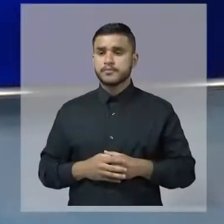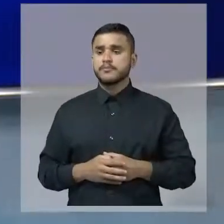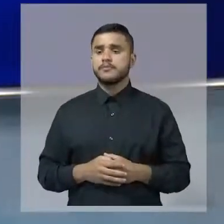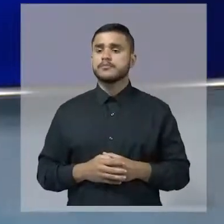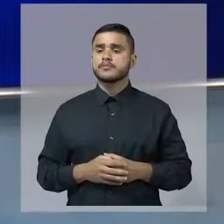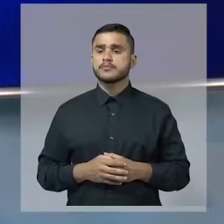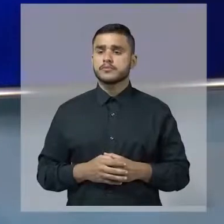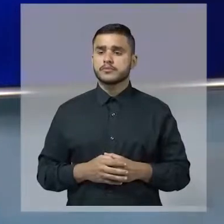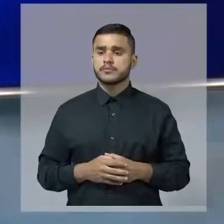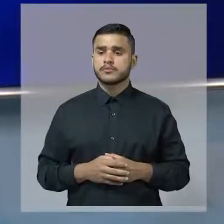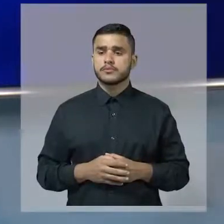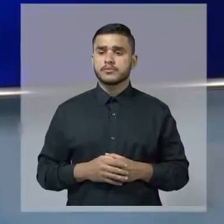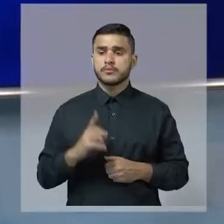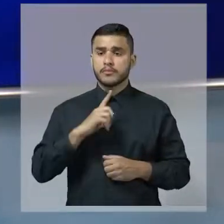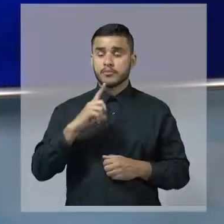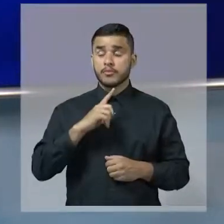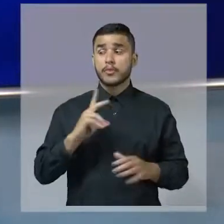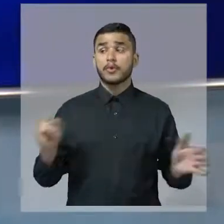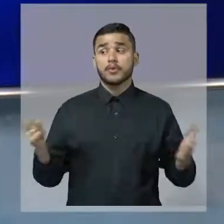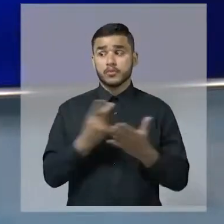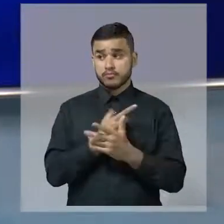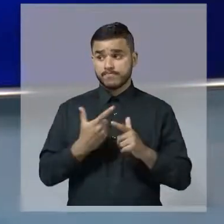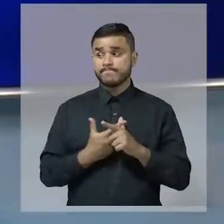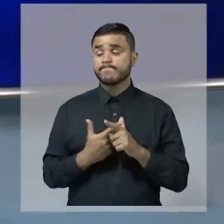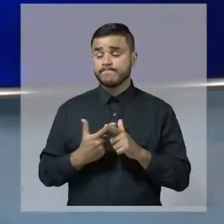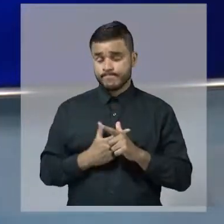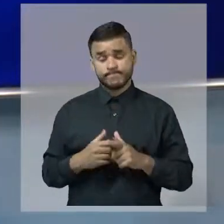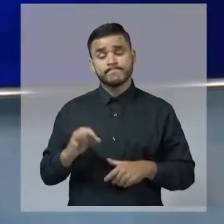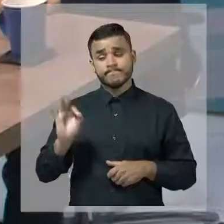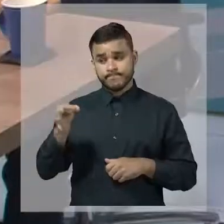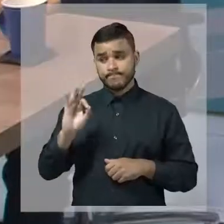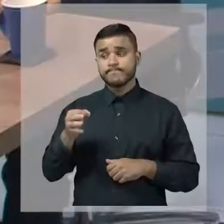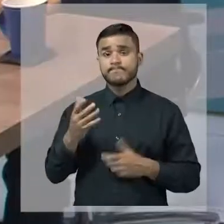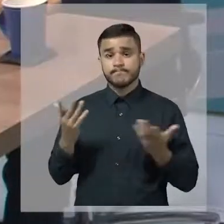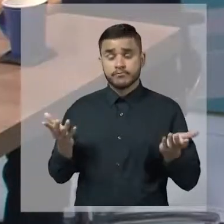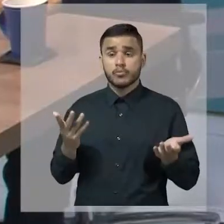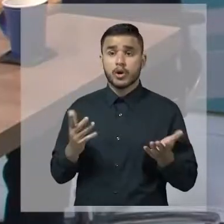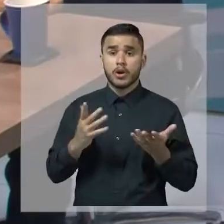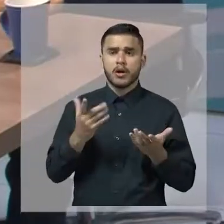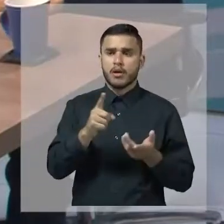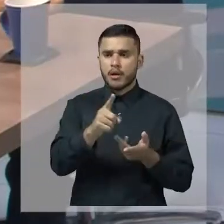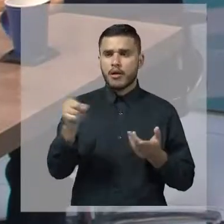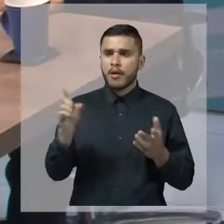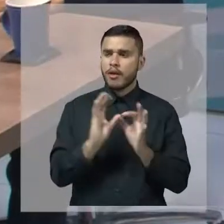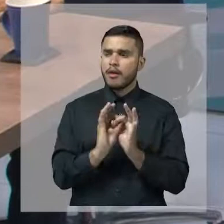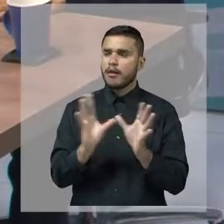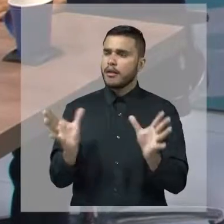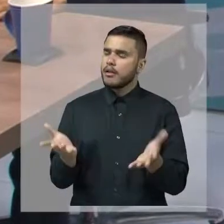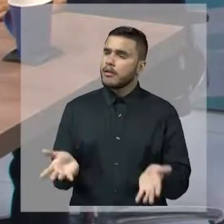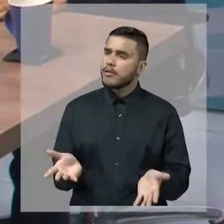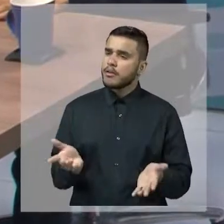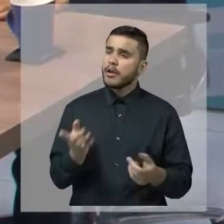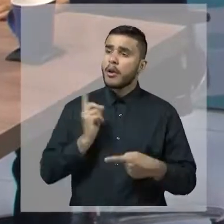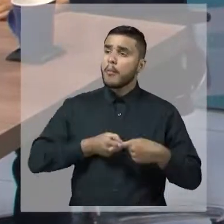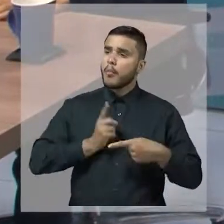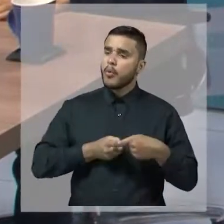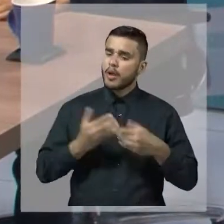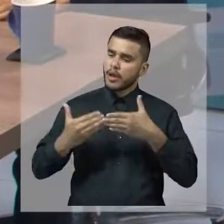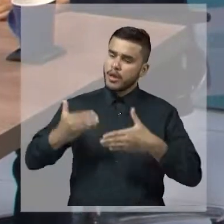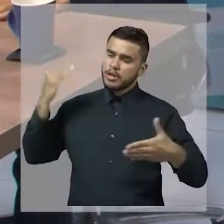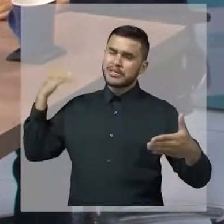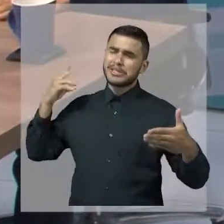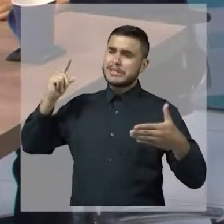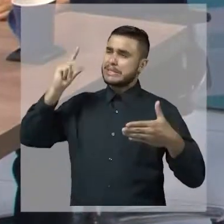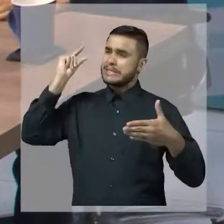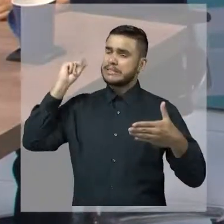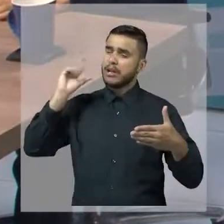Ora, aí tem um risco, realmente, de muitos se livrarem, porque pela falta de estrutura,